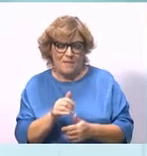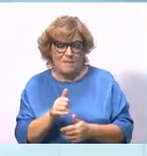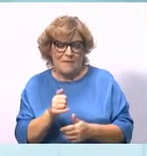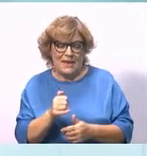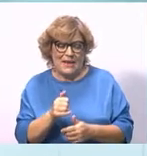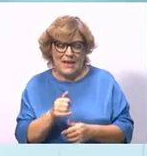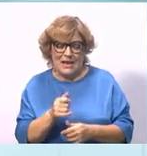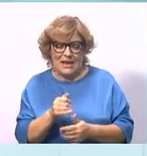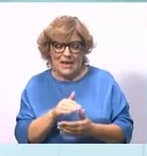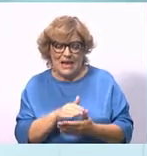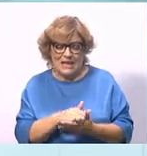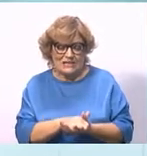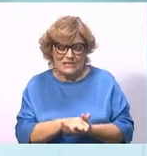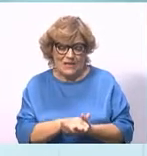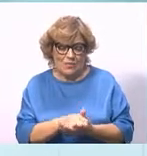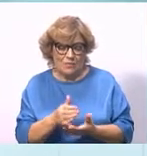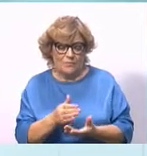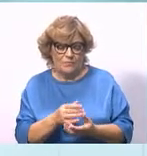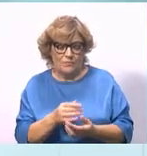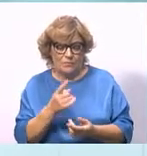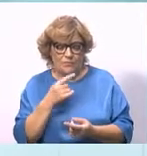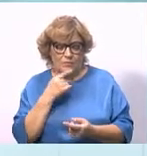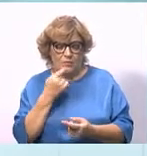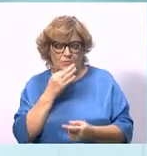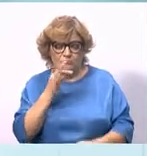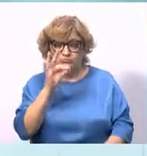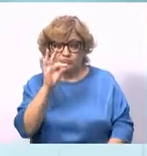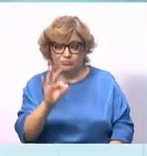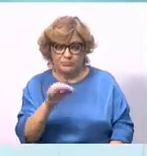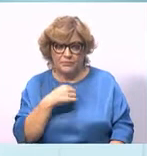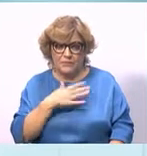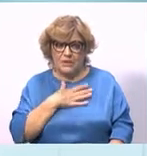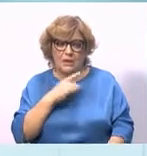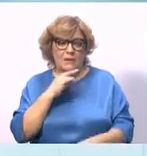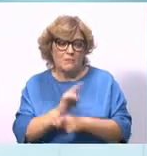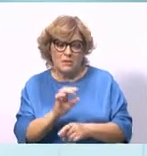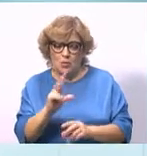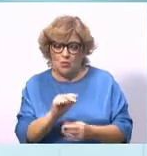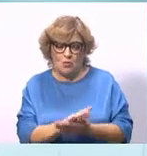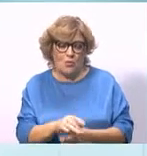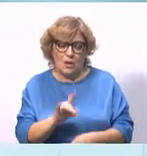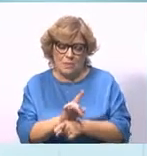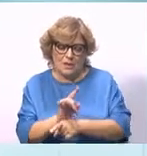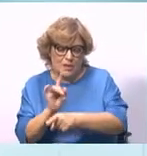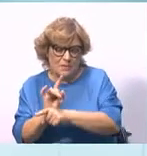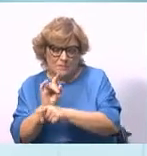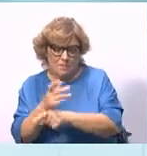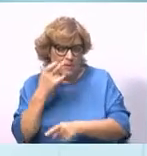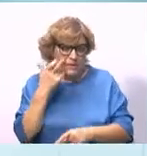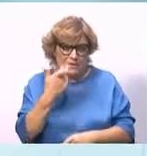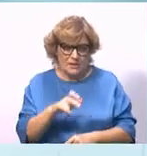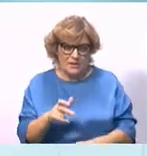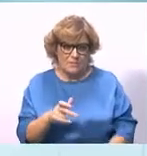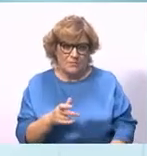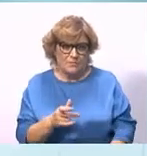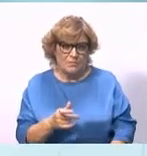pelo calçado. Há uma dica que eu também não me canso de repetir aqui no Porto Canal, que é que no